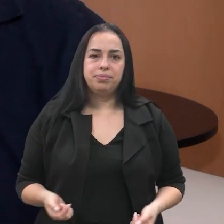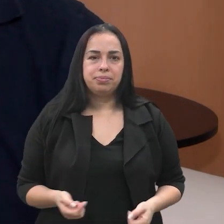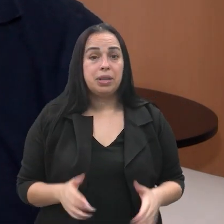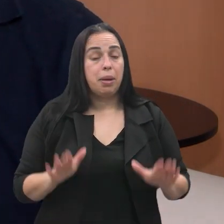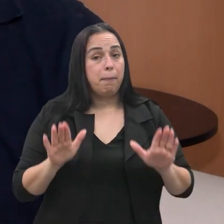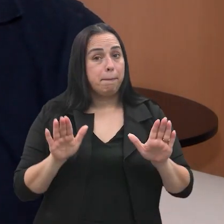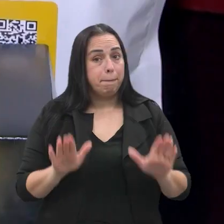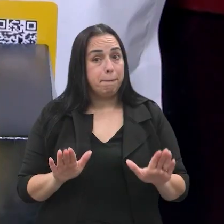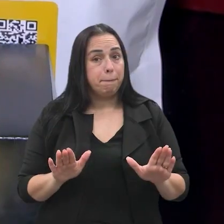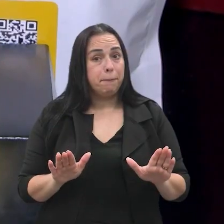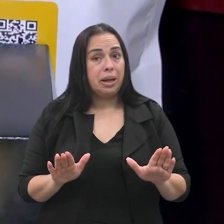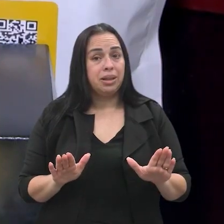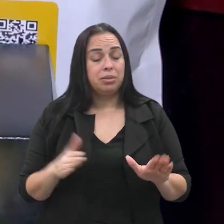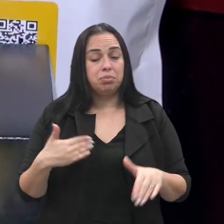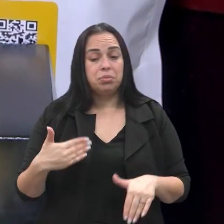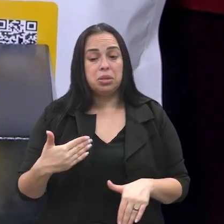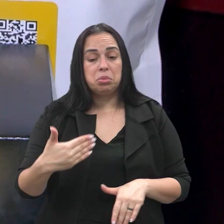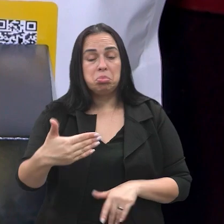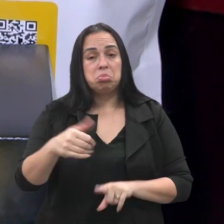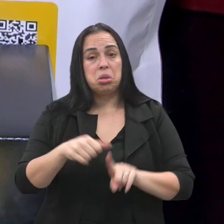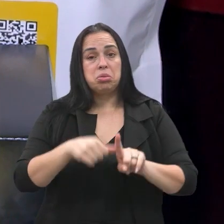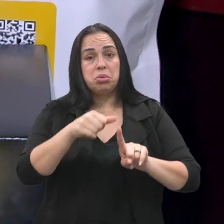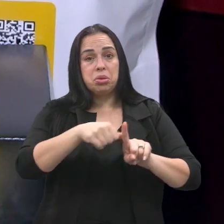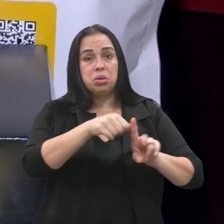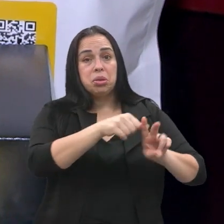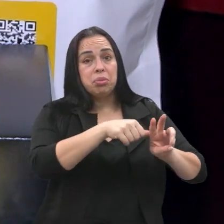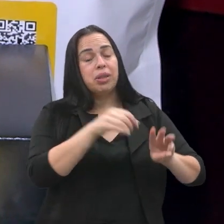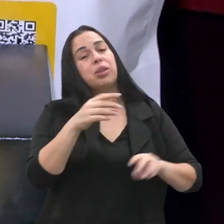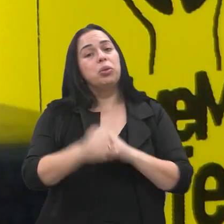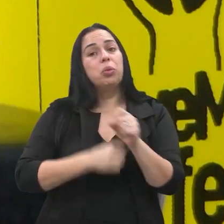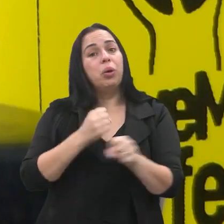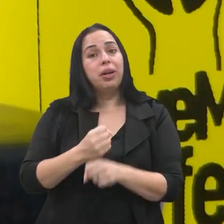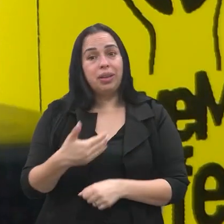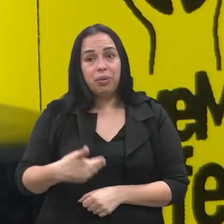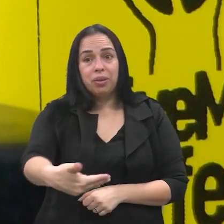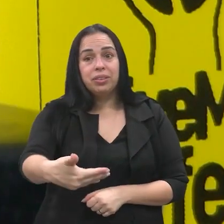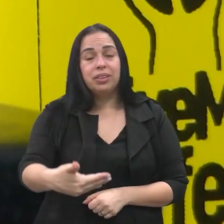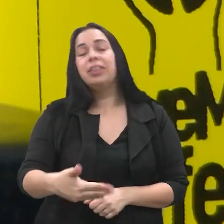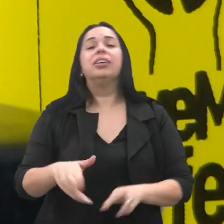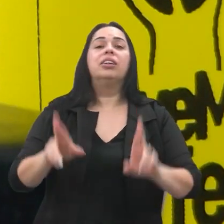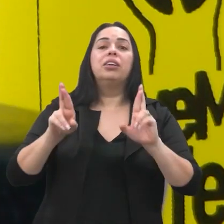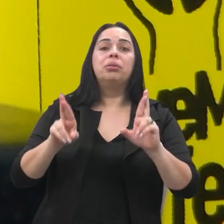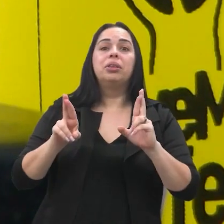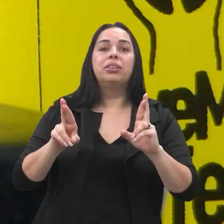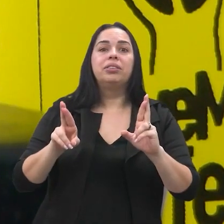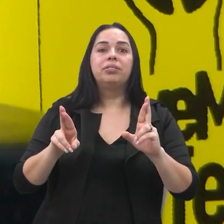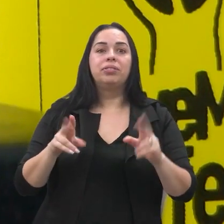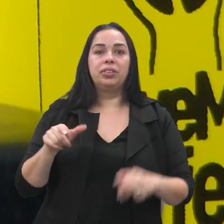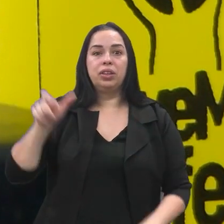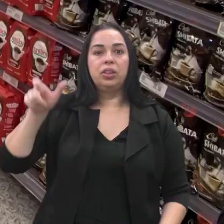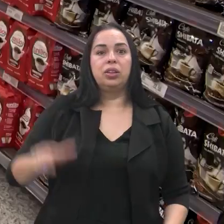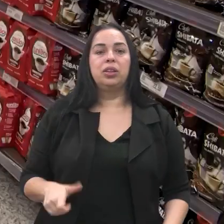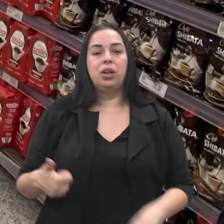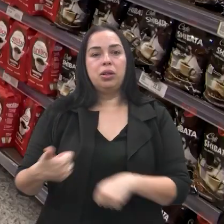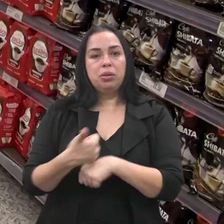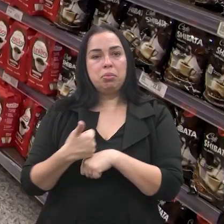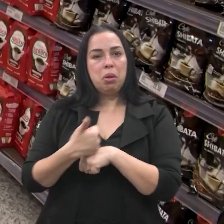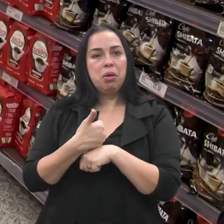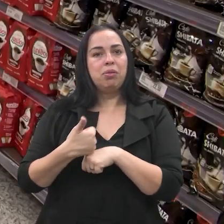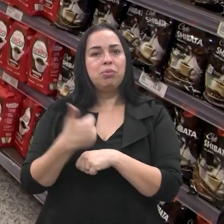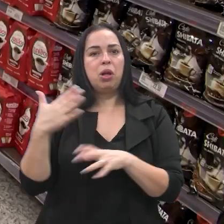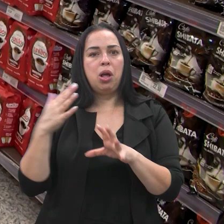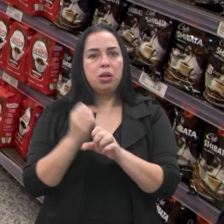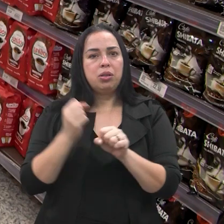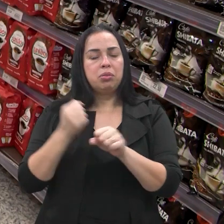produto no mercado, né? Mas, pelo menos nos próximos meses de 2025, a expectativa é diferente. Esse